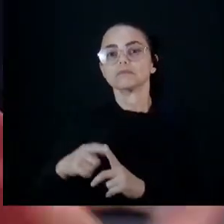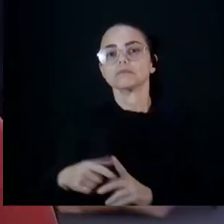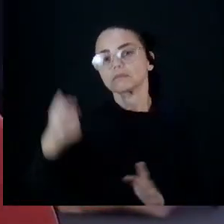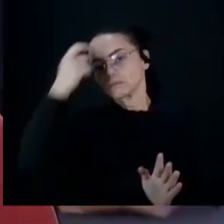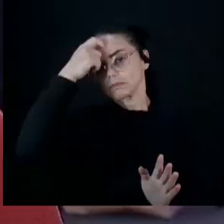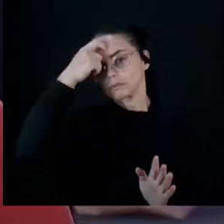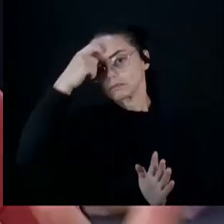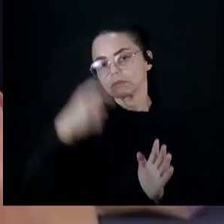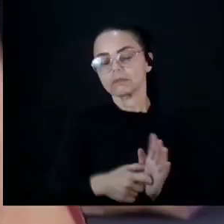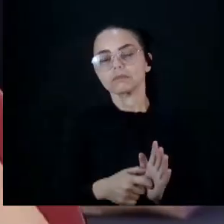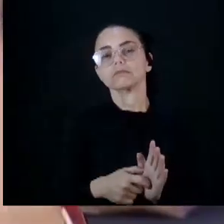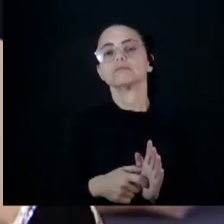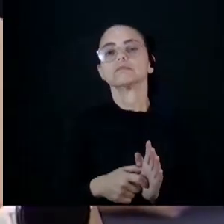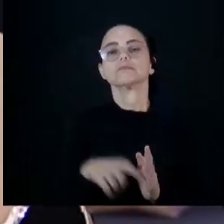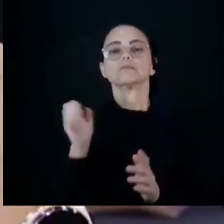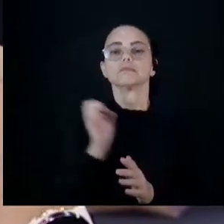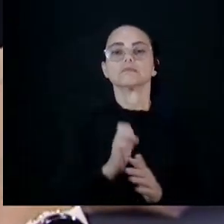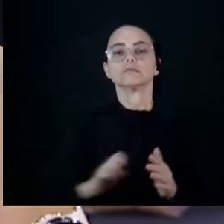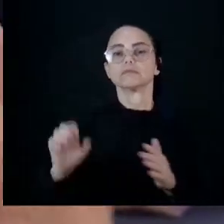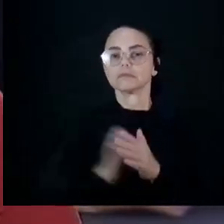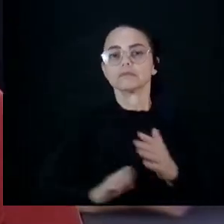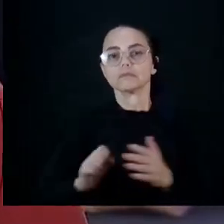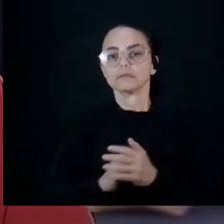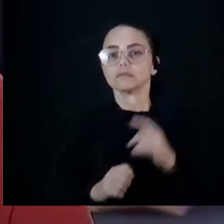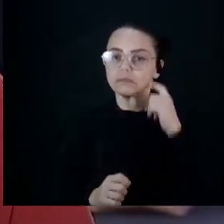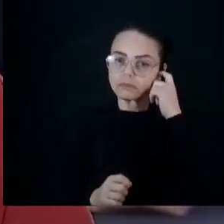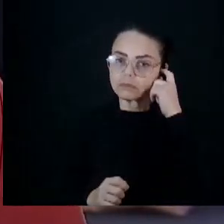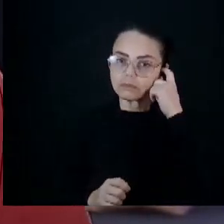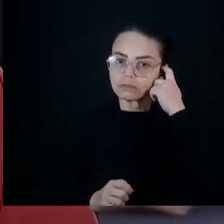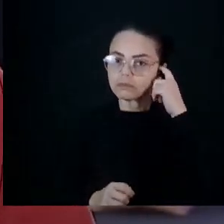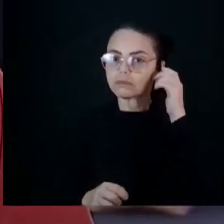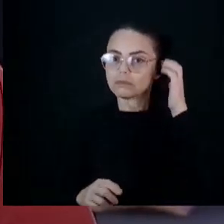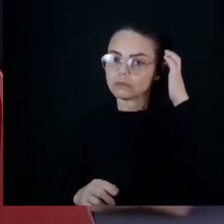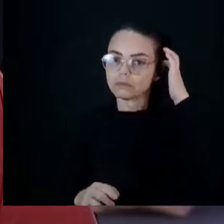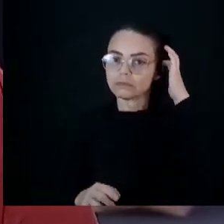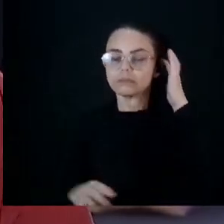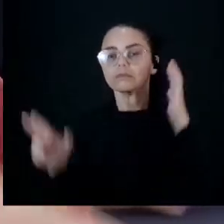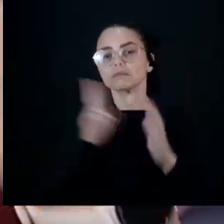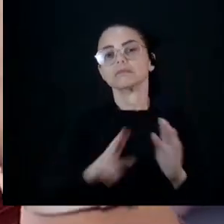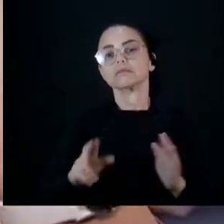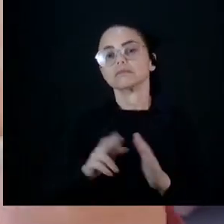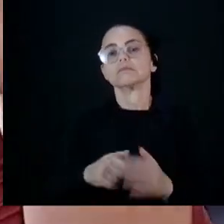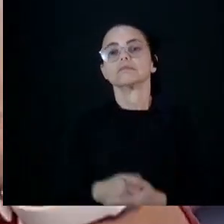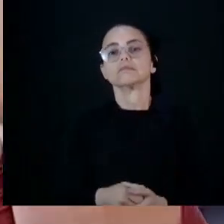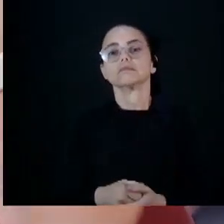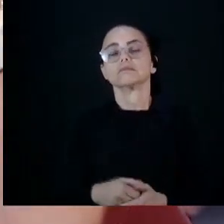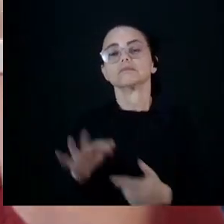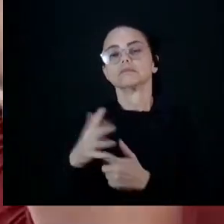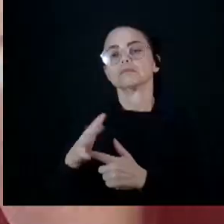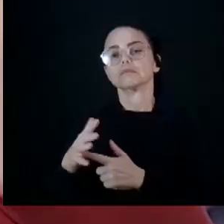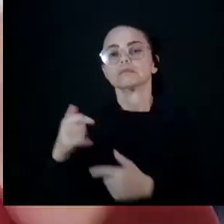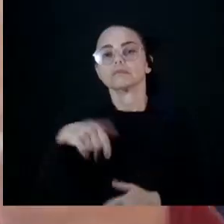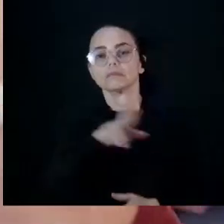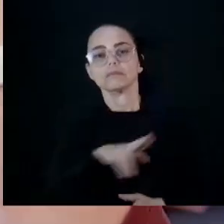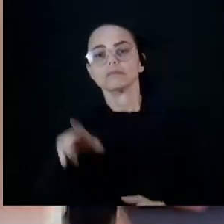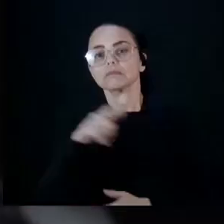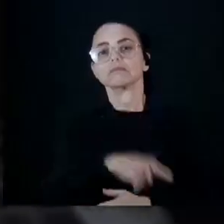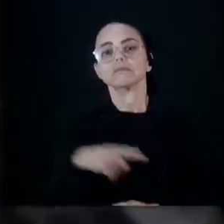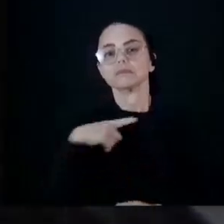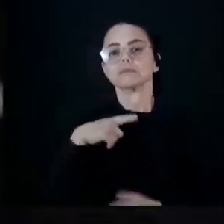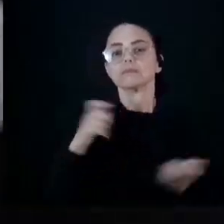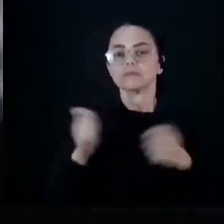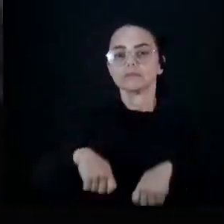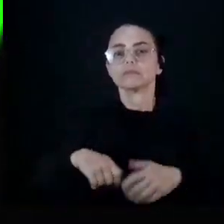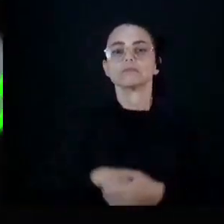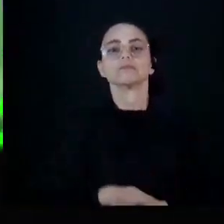empresas como SpaceX, né, estão usando em robôs, para que um robô tenha capacidade